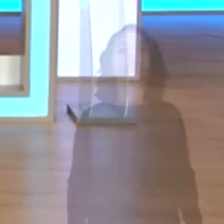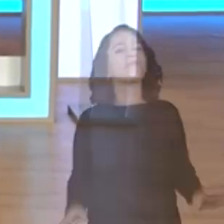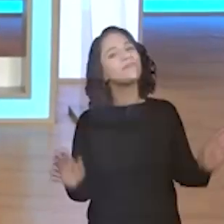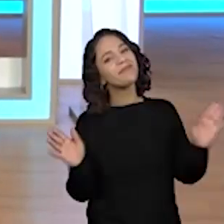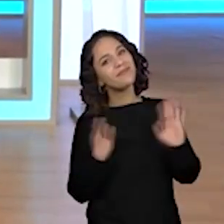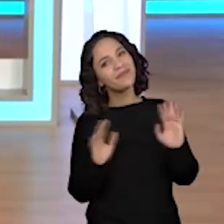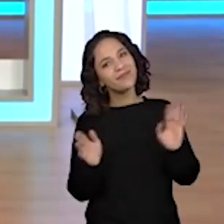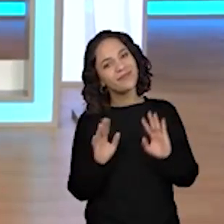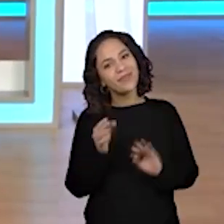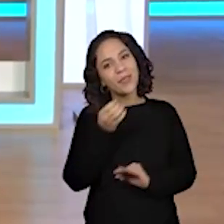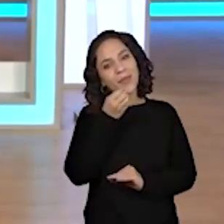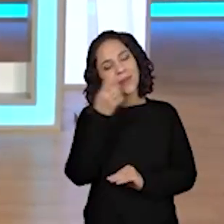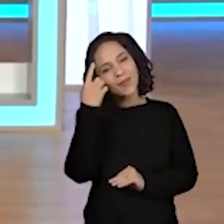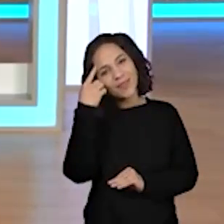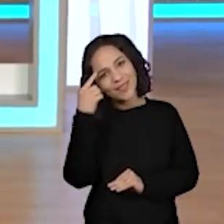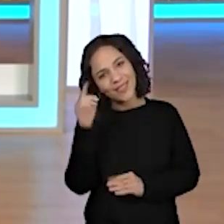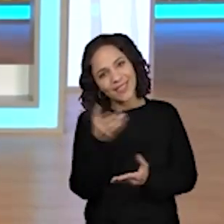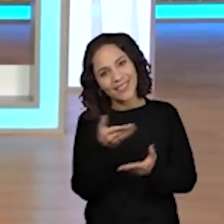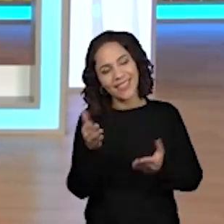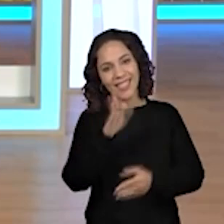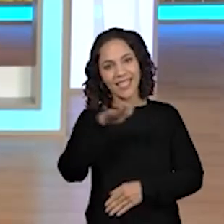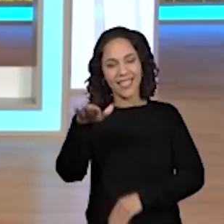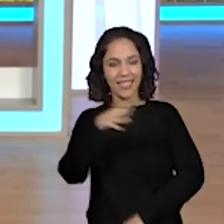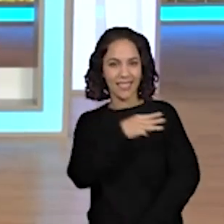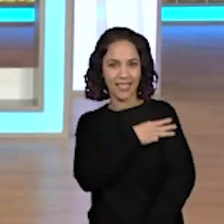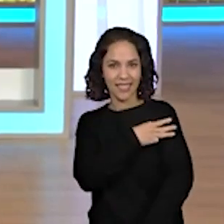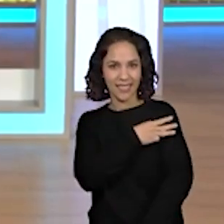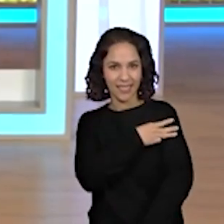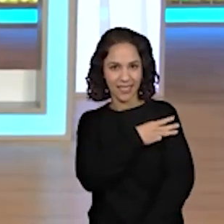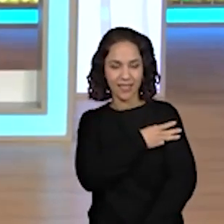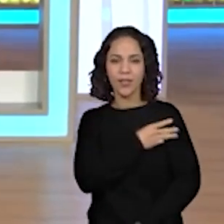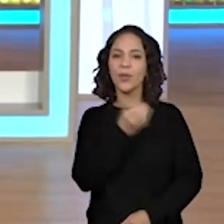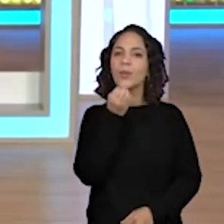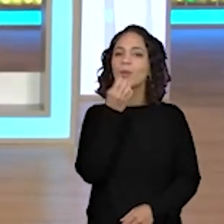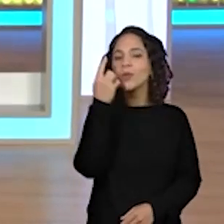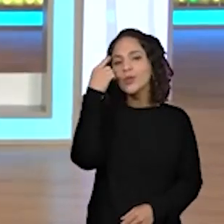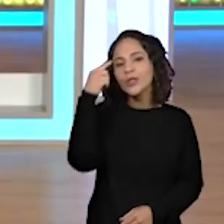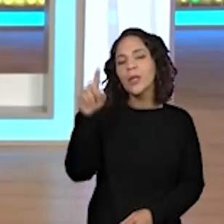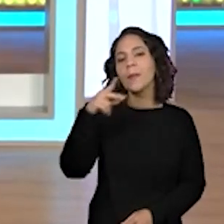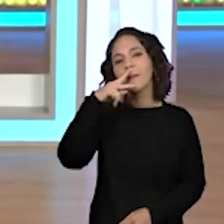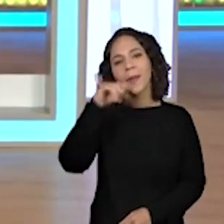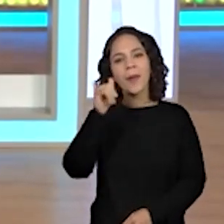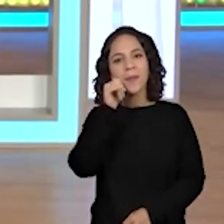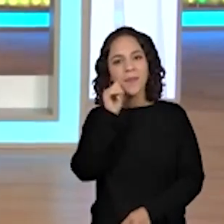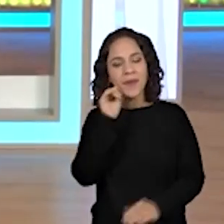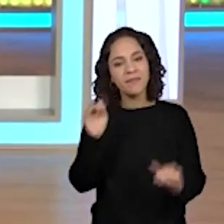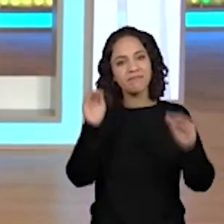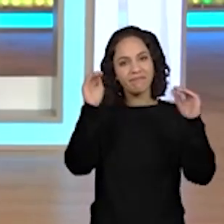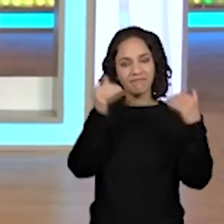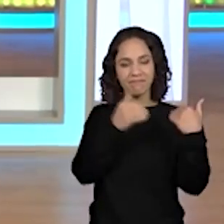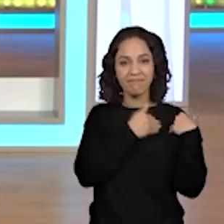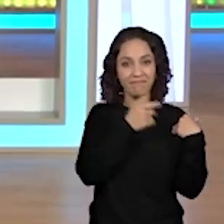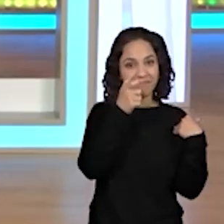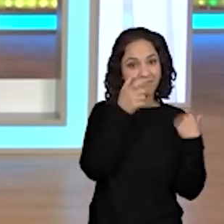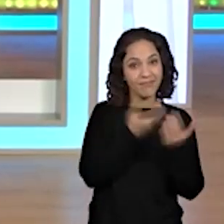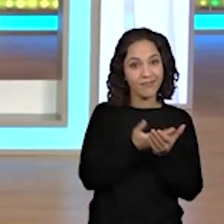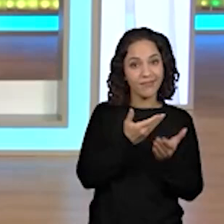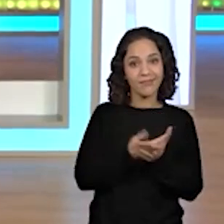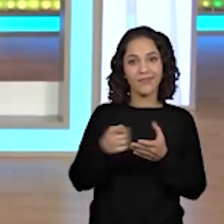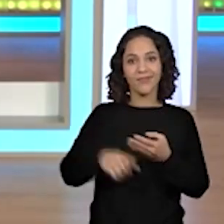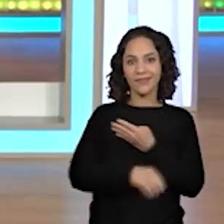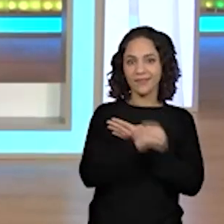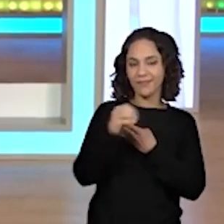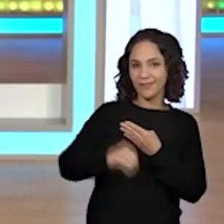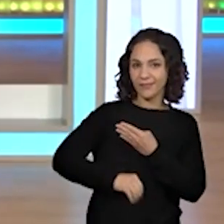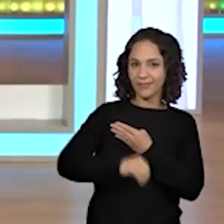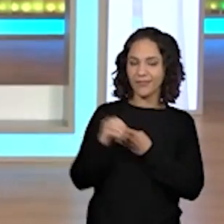Bom dia, estudantes do terceiro ano. Bom dia, pais responsáveis, você que acompanha esta aula pelos canais do Centro de